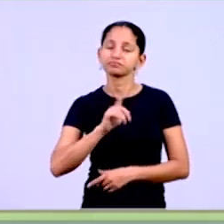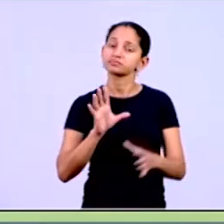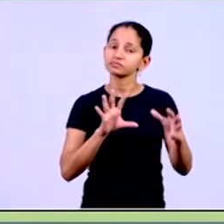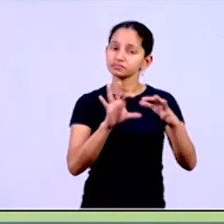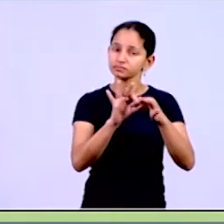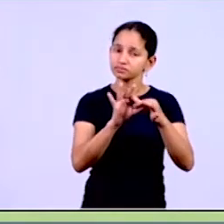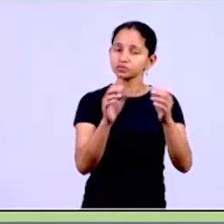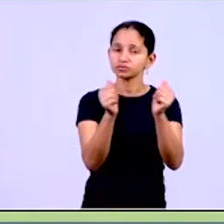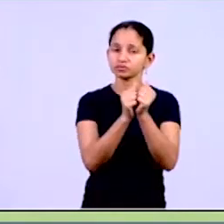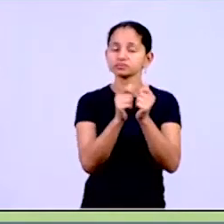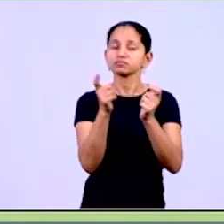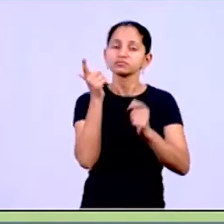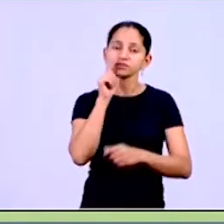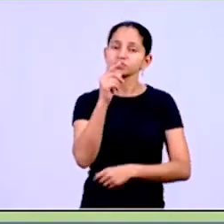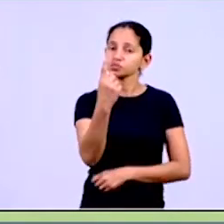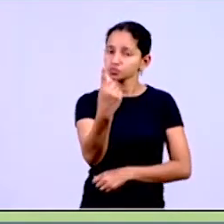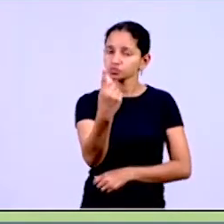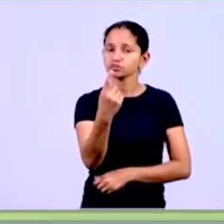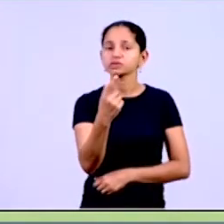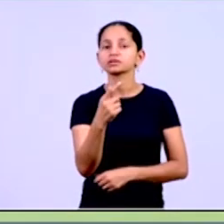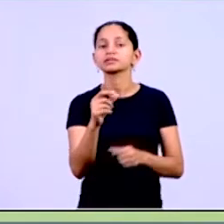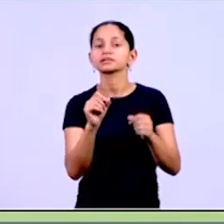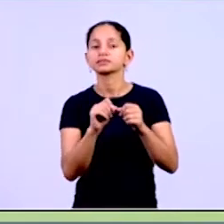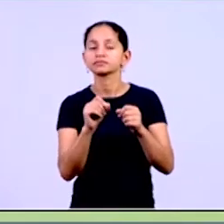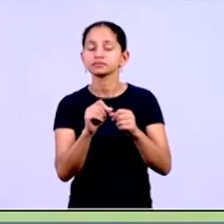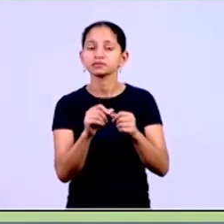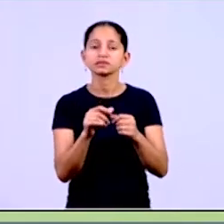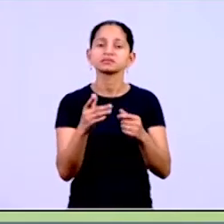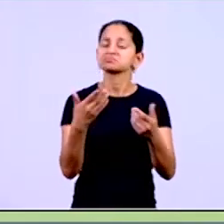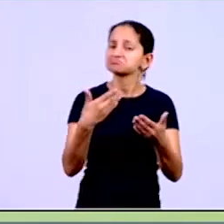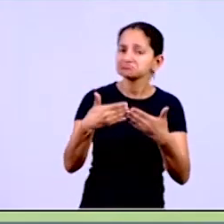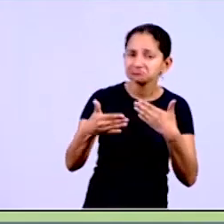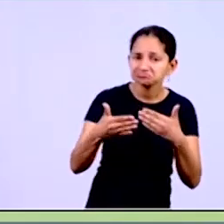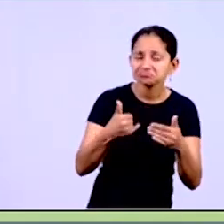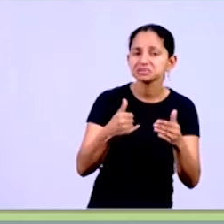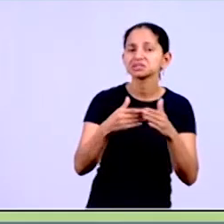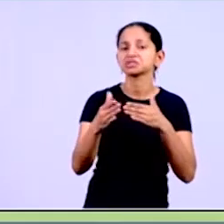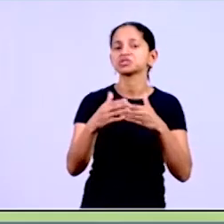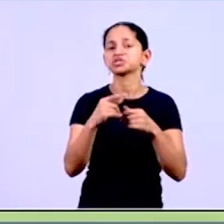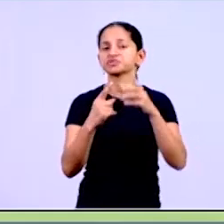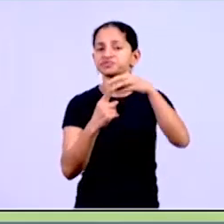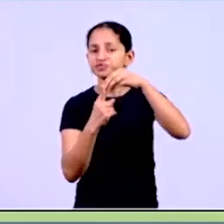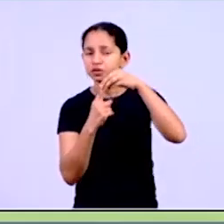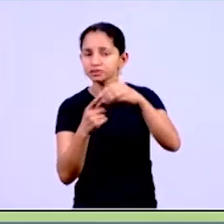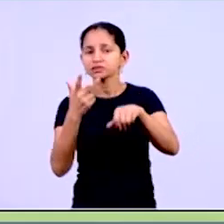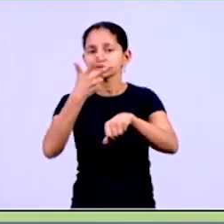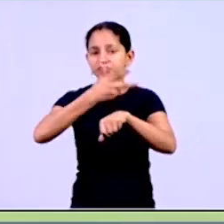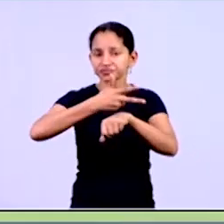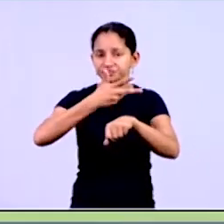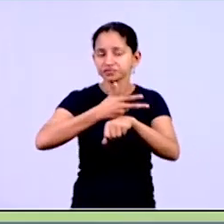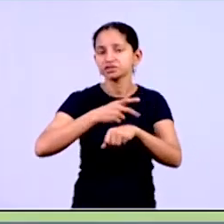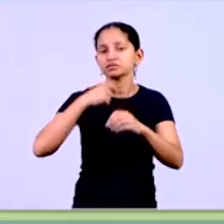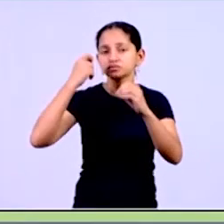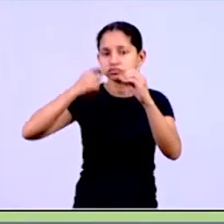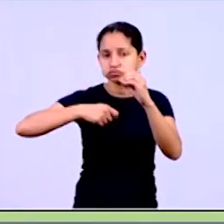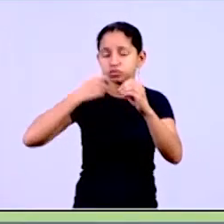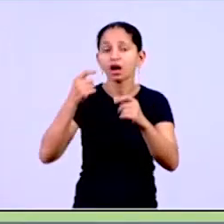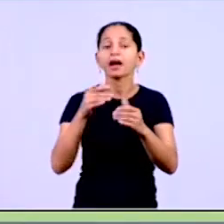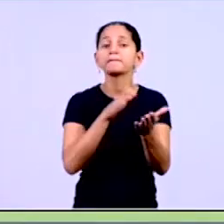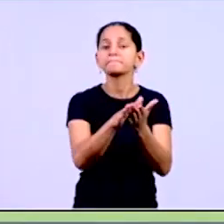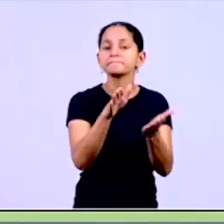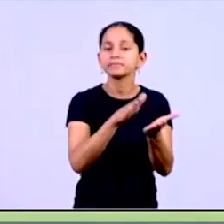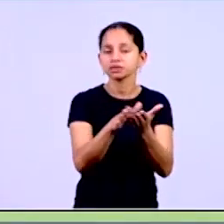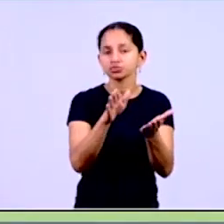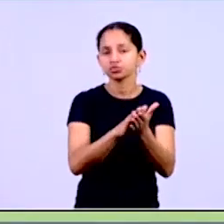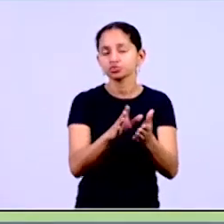de, como é que chama? De pastas, de arquivos, de vídeos, então, de uma impressora,